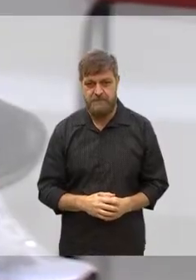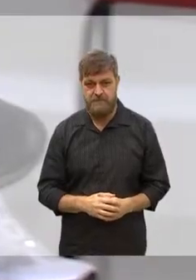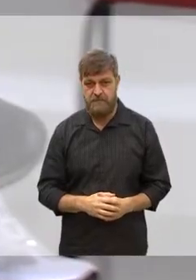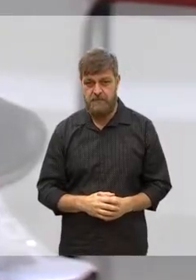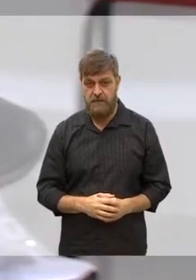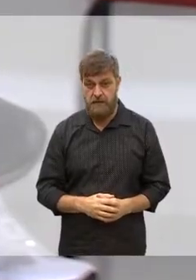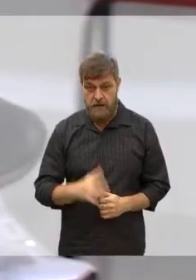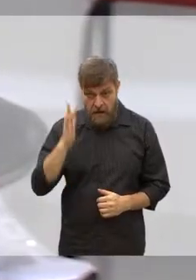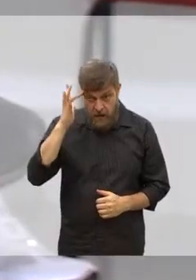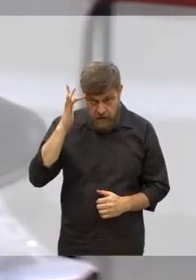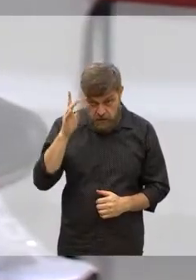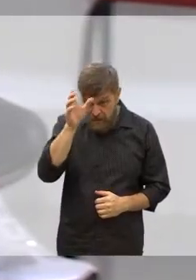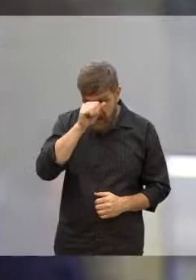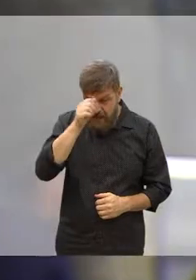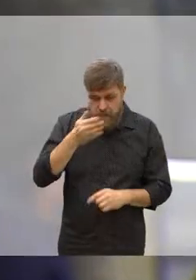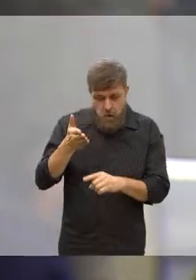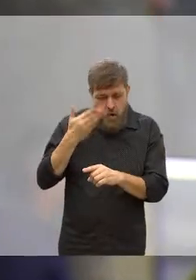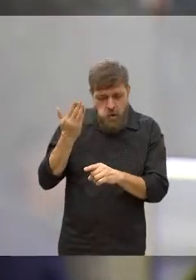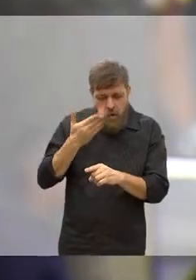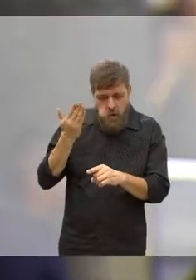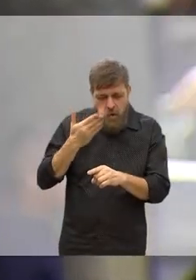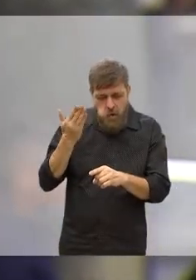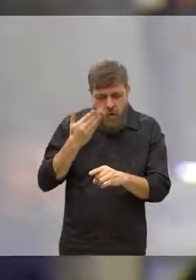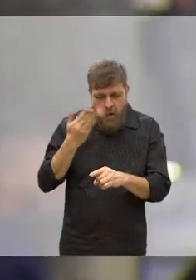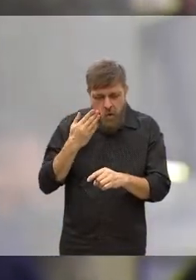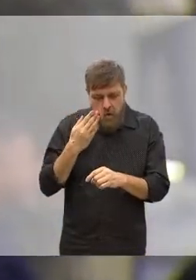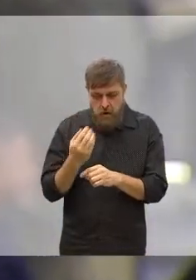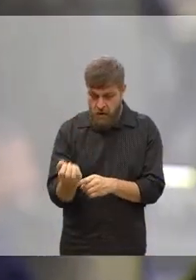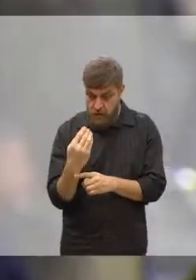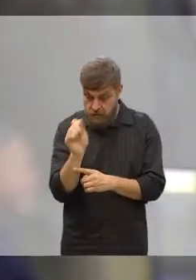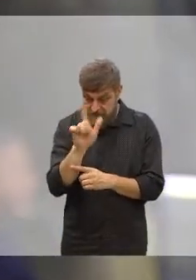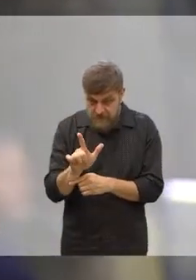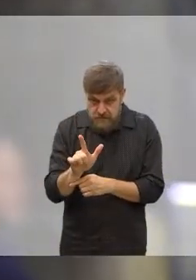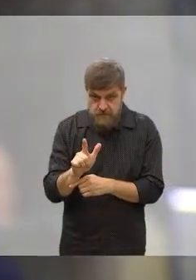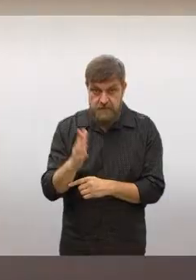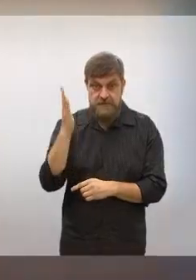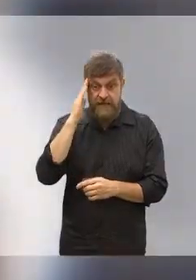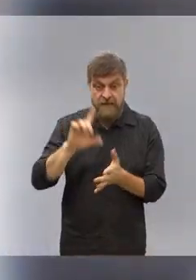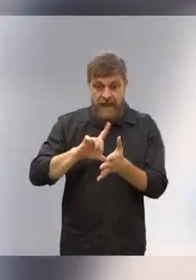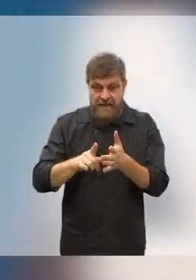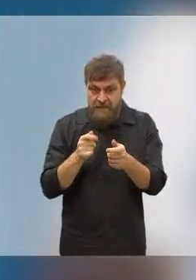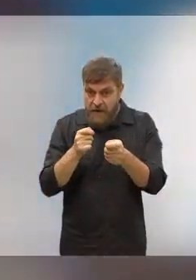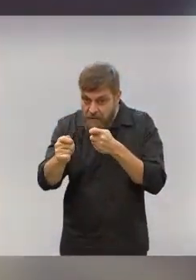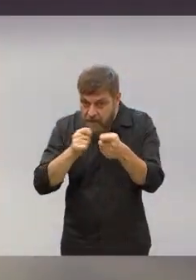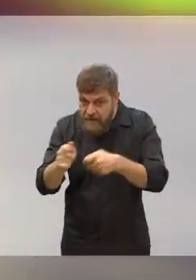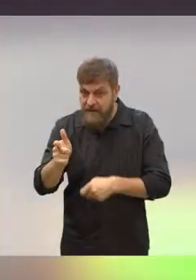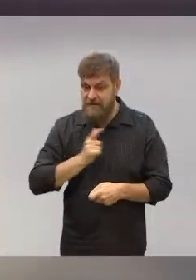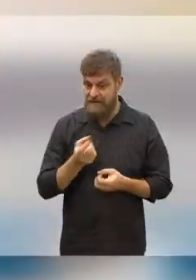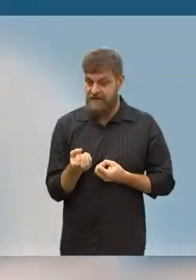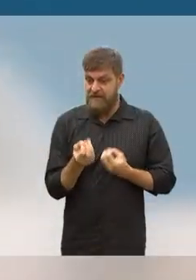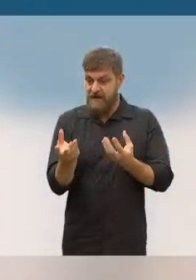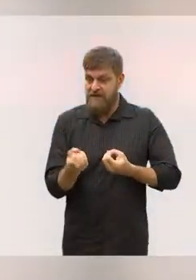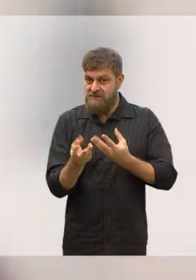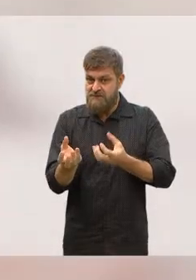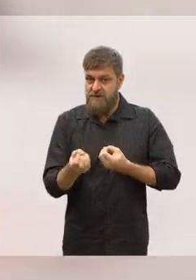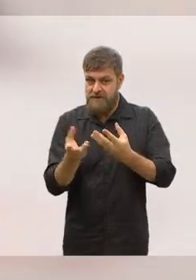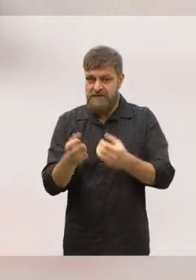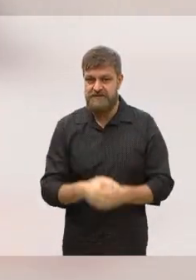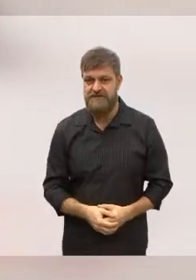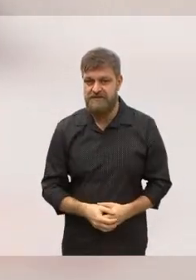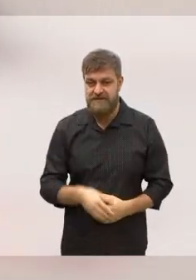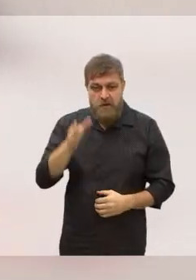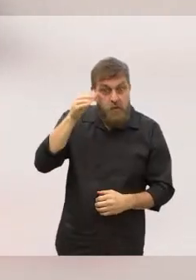Se você acha que aprendeu muito sobre a exposição à luz azul, saiba que no próximo bloco tem mais informações